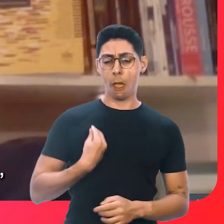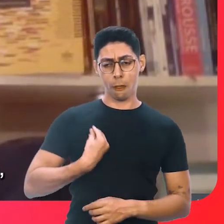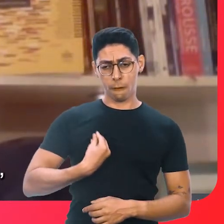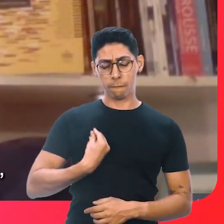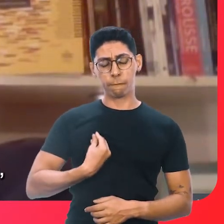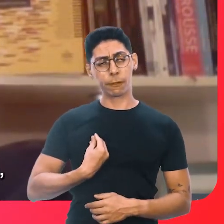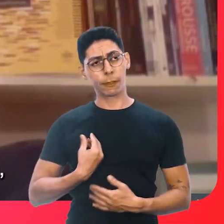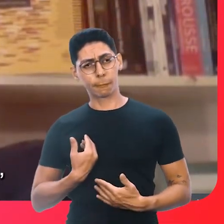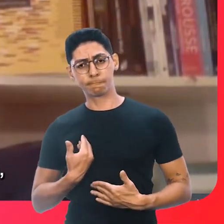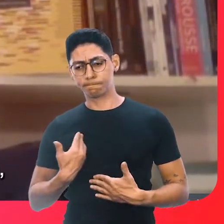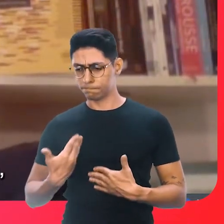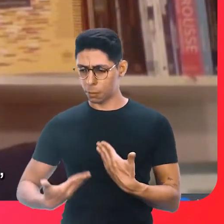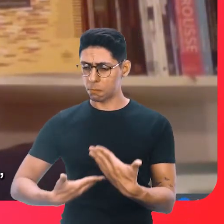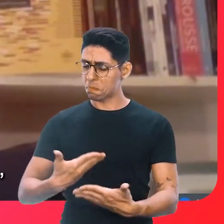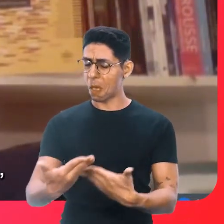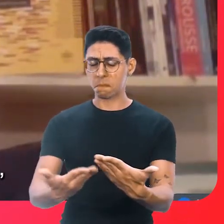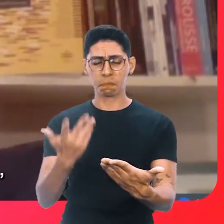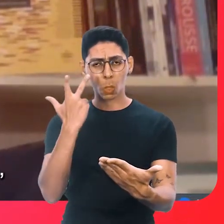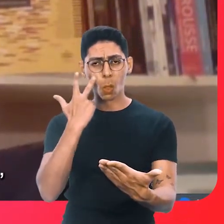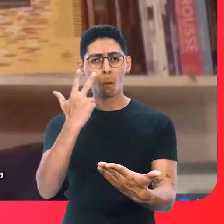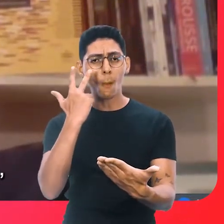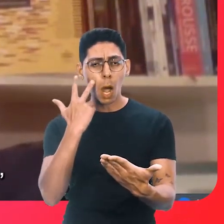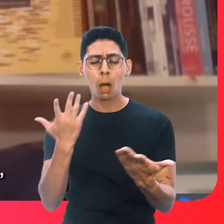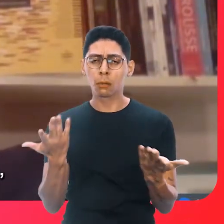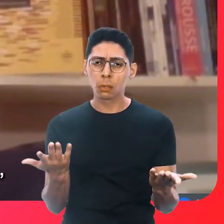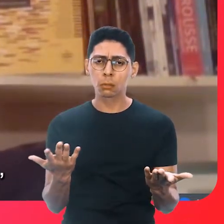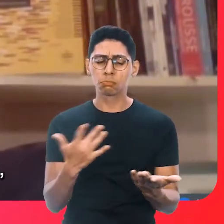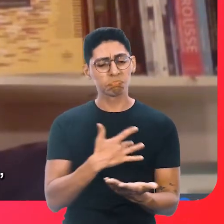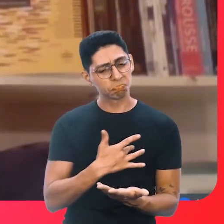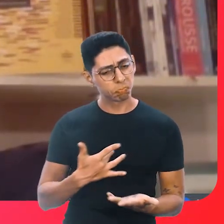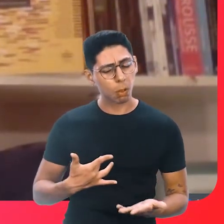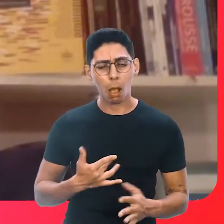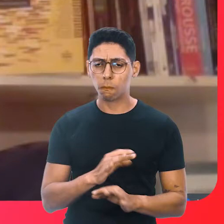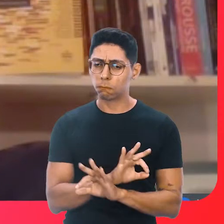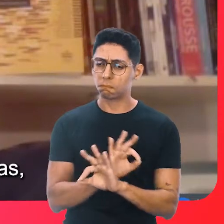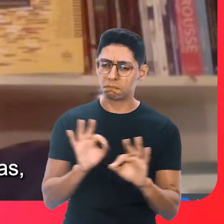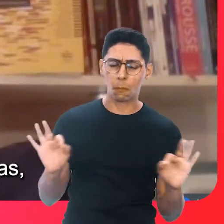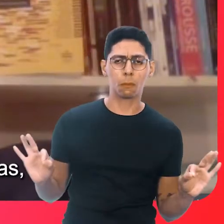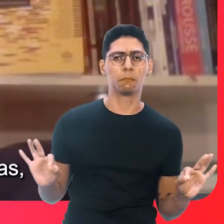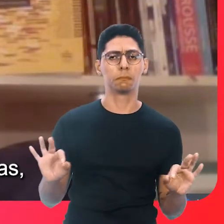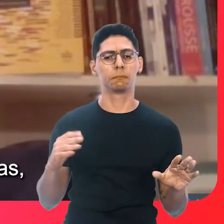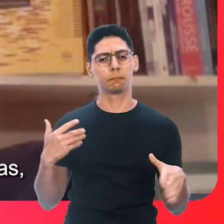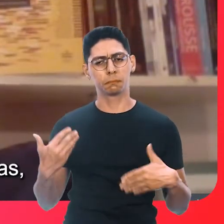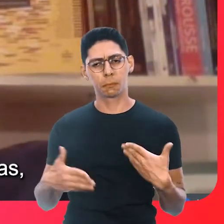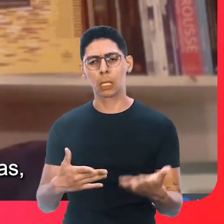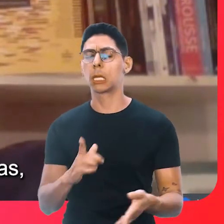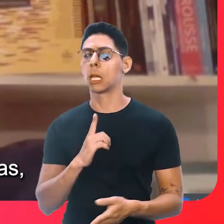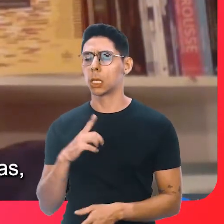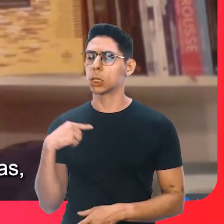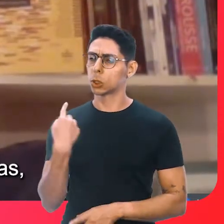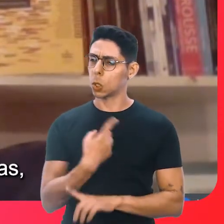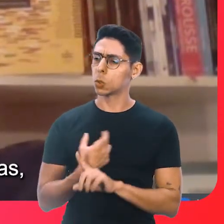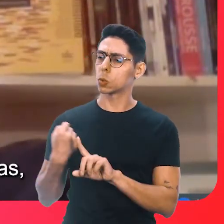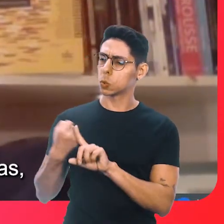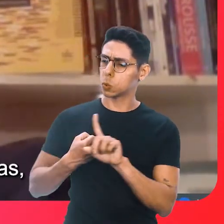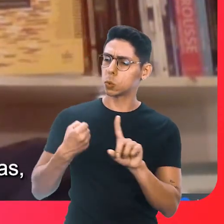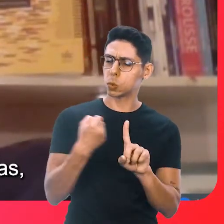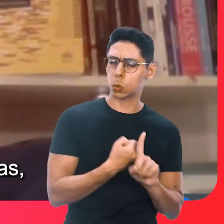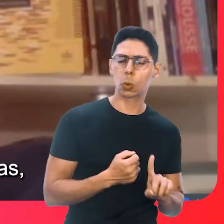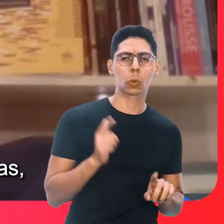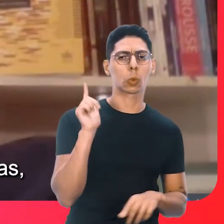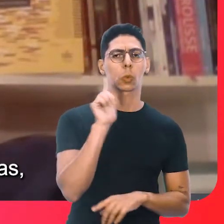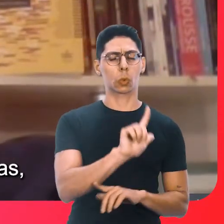maneira muito tranquila, muito saudável, temos nossas conquistas, nossas